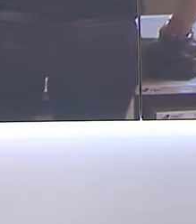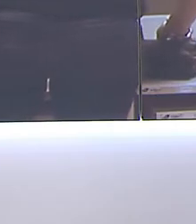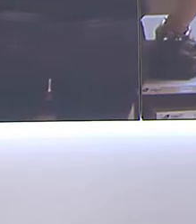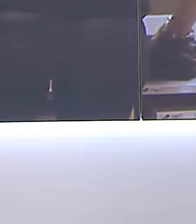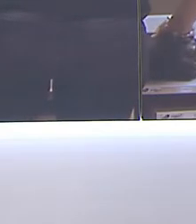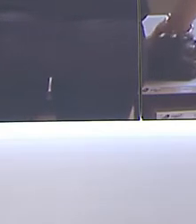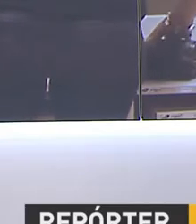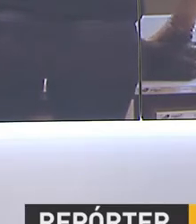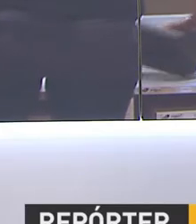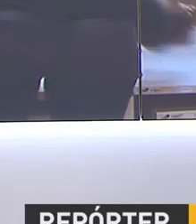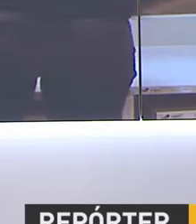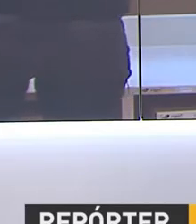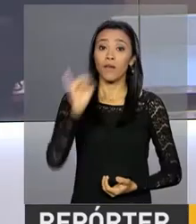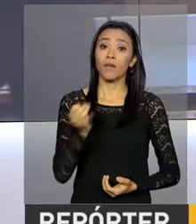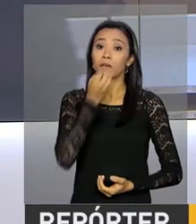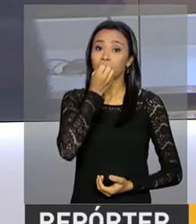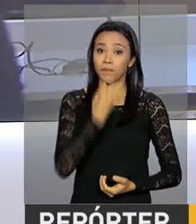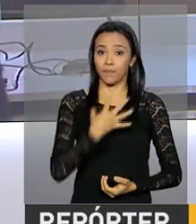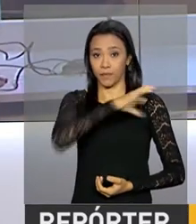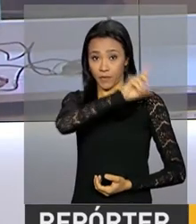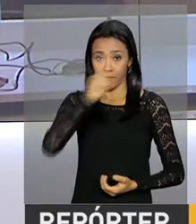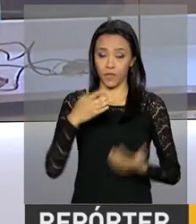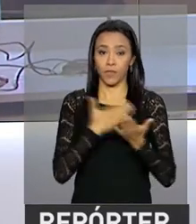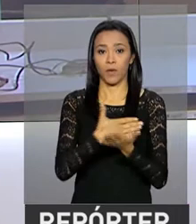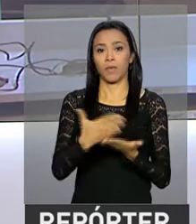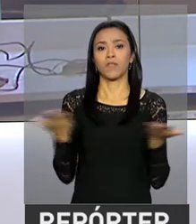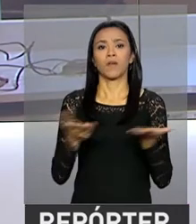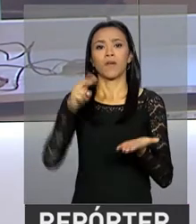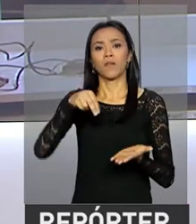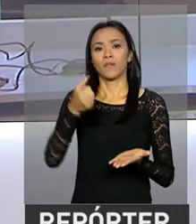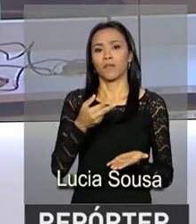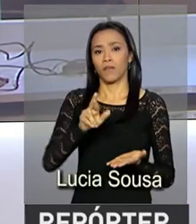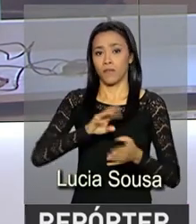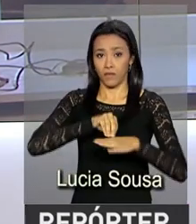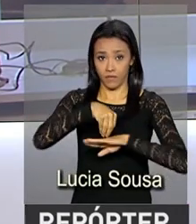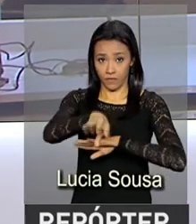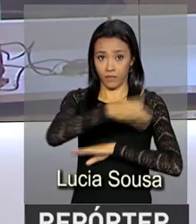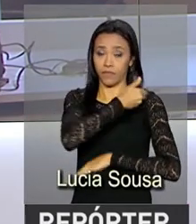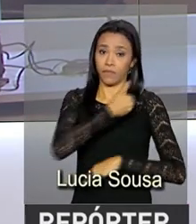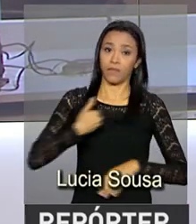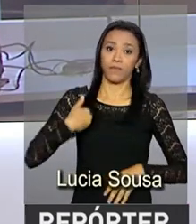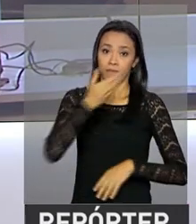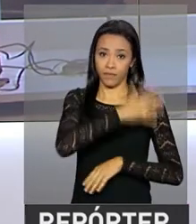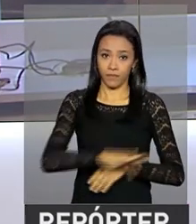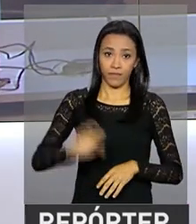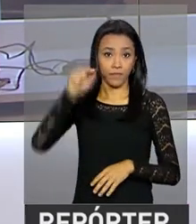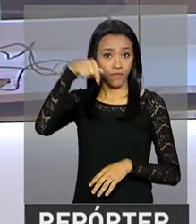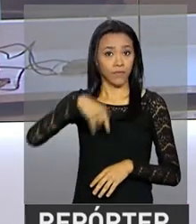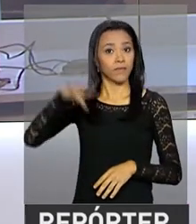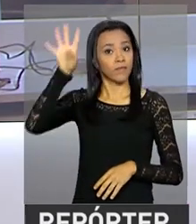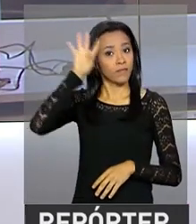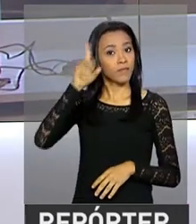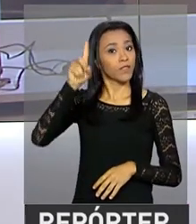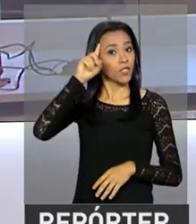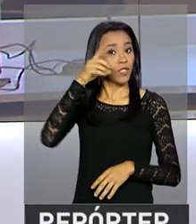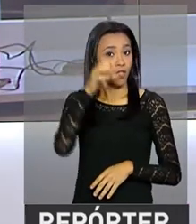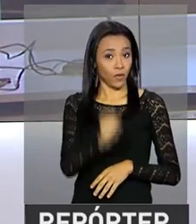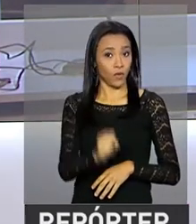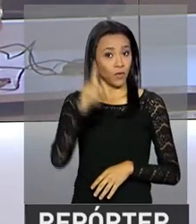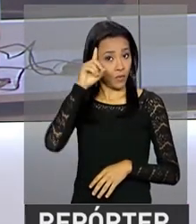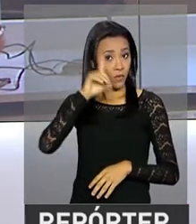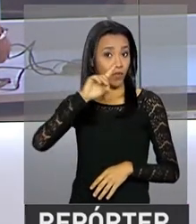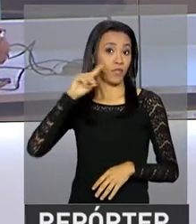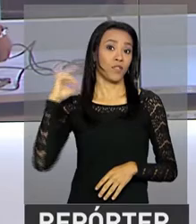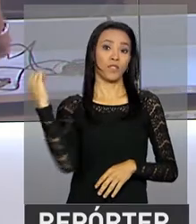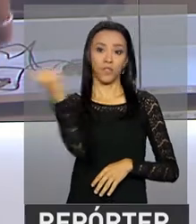olá bom dia pra você começa agora o repórter nbr com as notícias do governo federal desta quarta feira 8 de